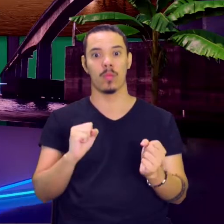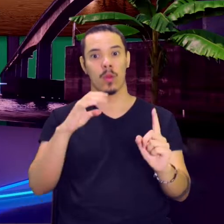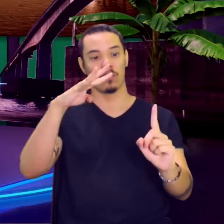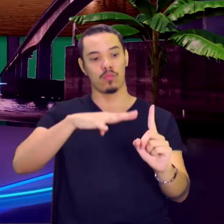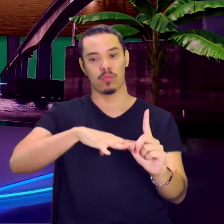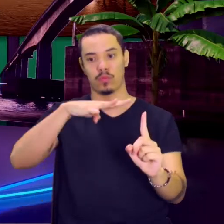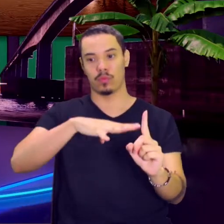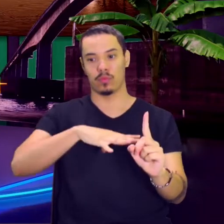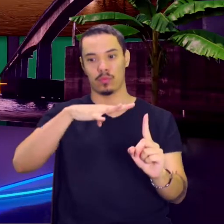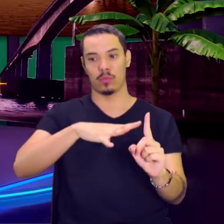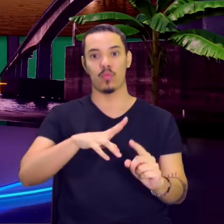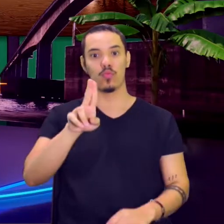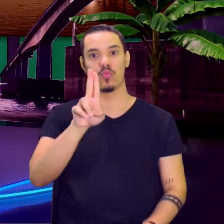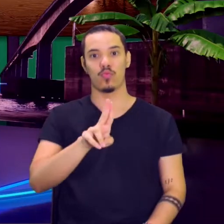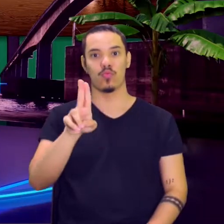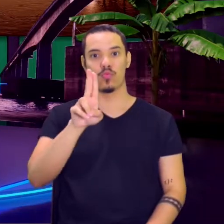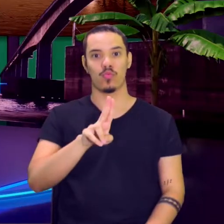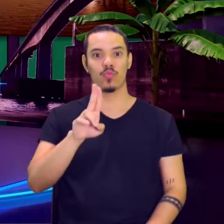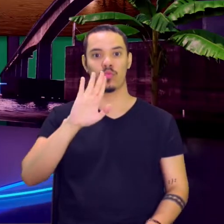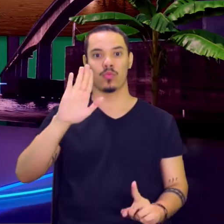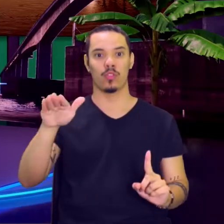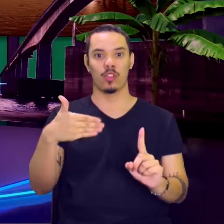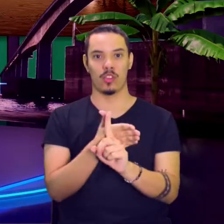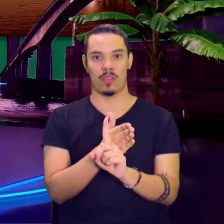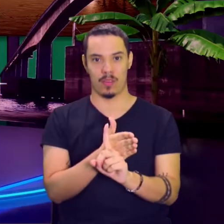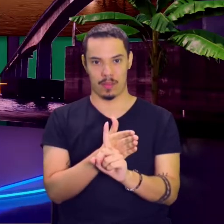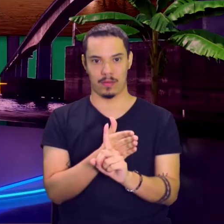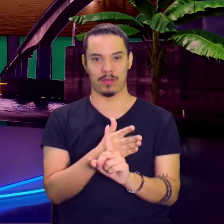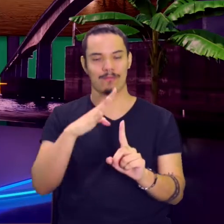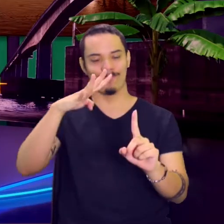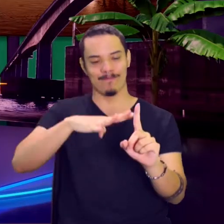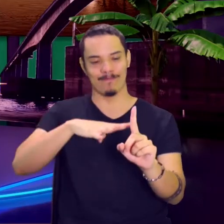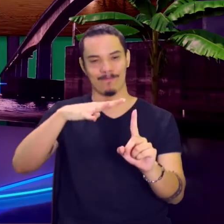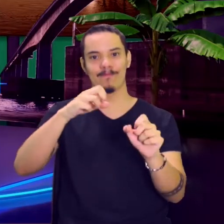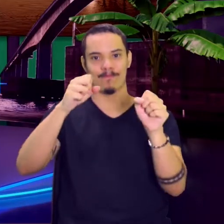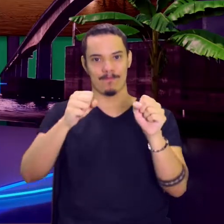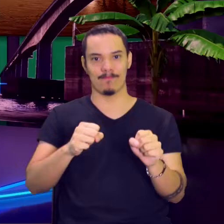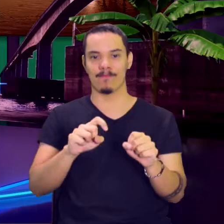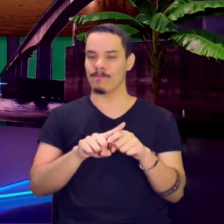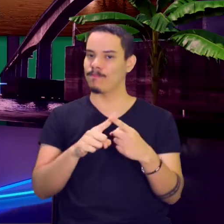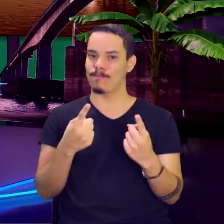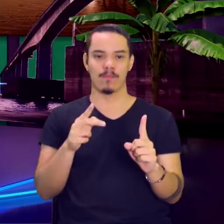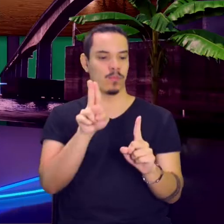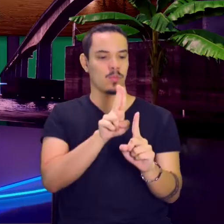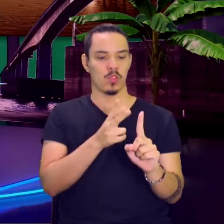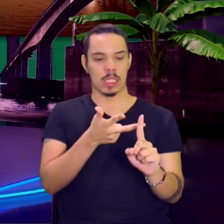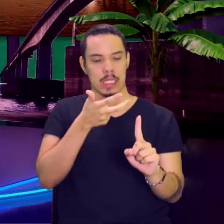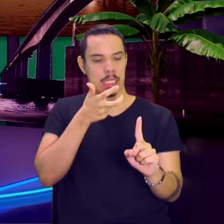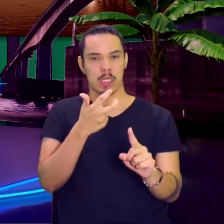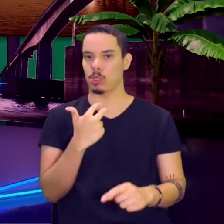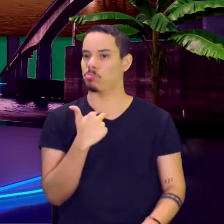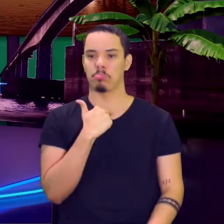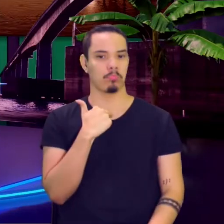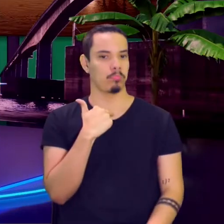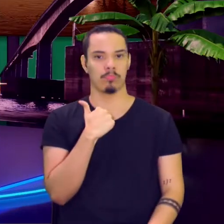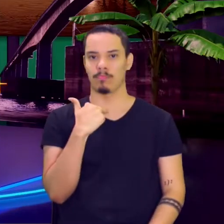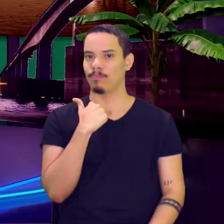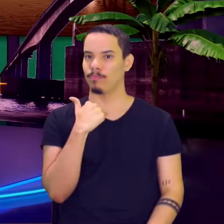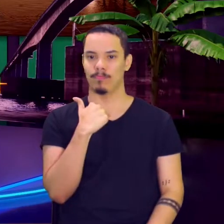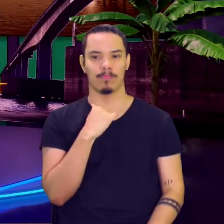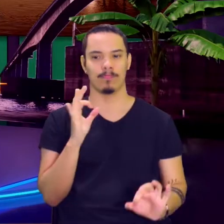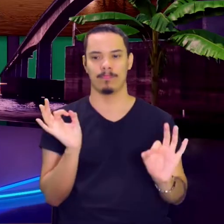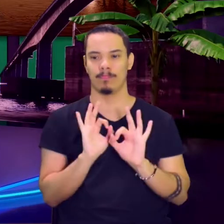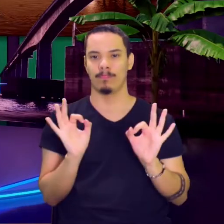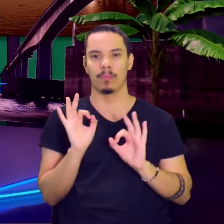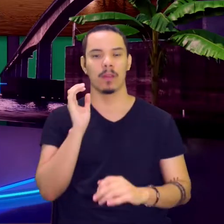o uso indireto que está falando aí, né? É, uma contemplação. Muito bem. Mas ela tem que permanecer intocável. Top. E